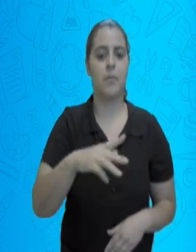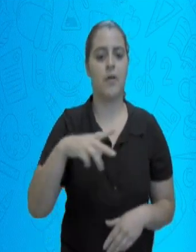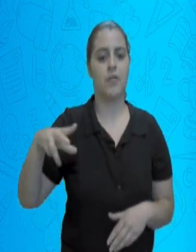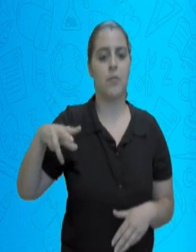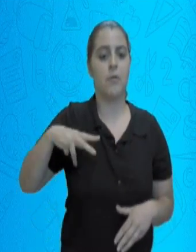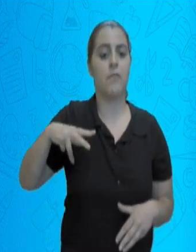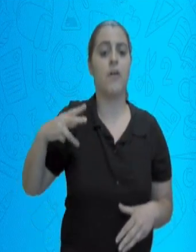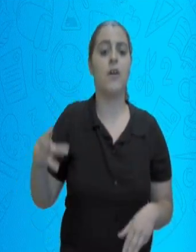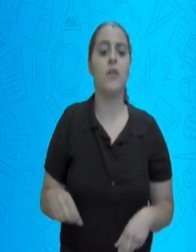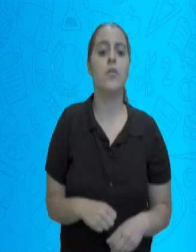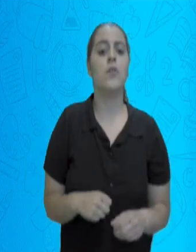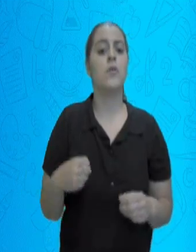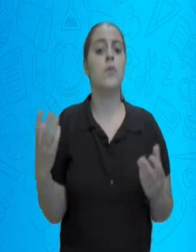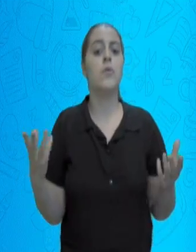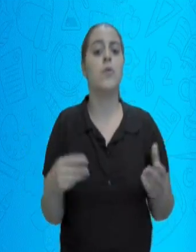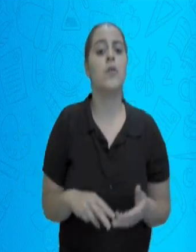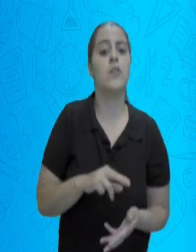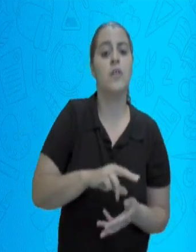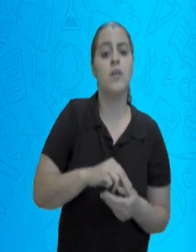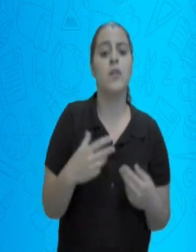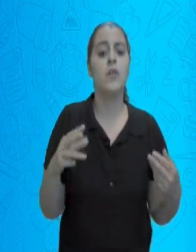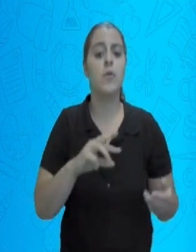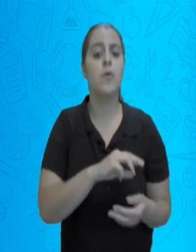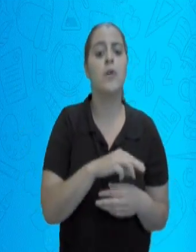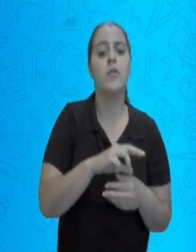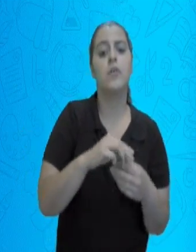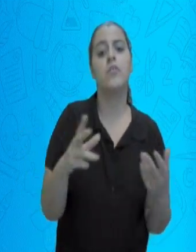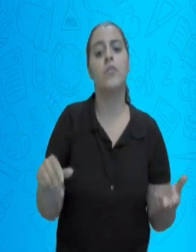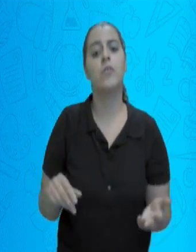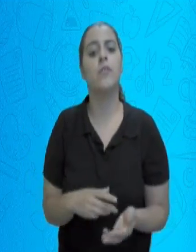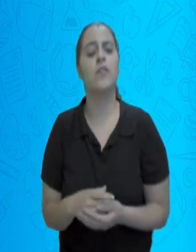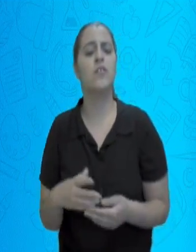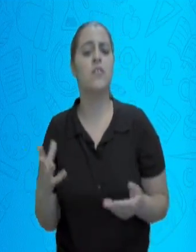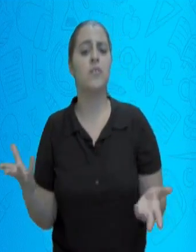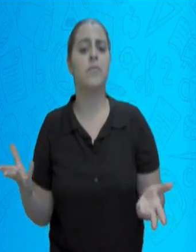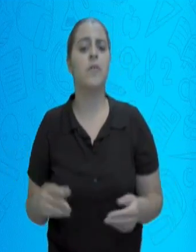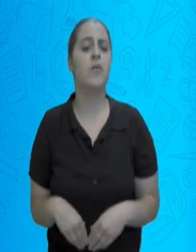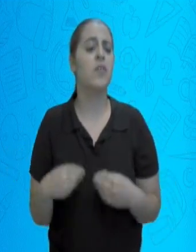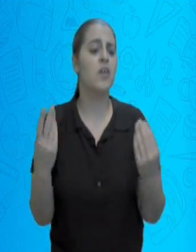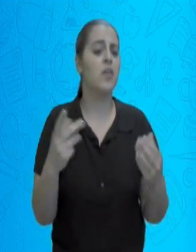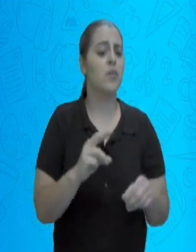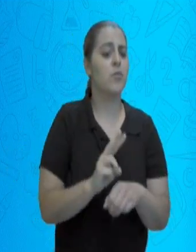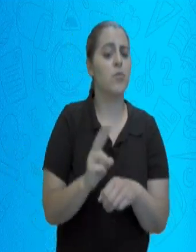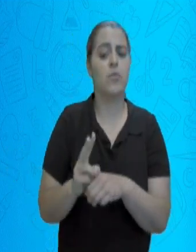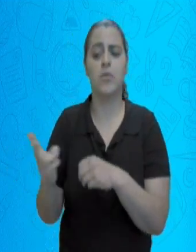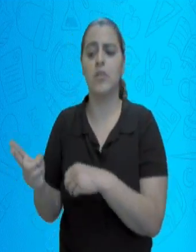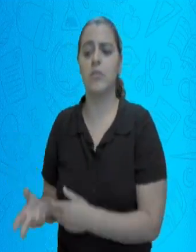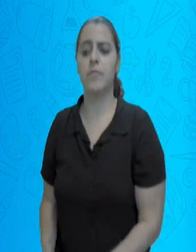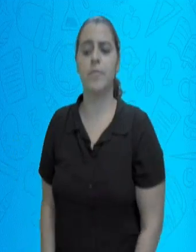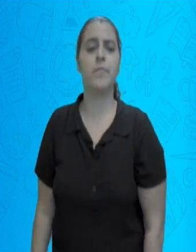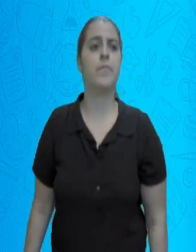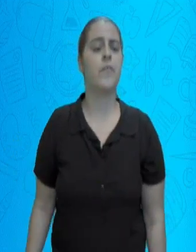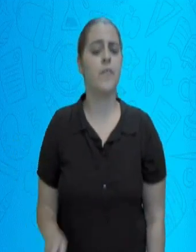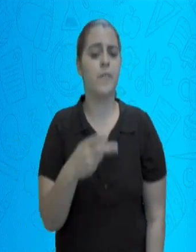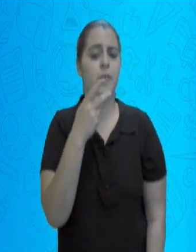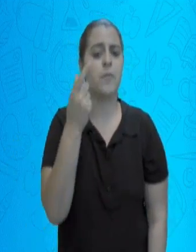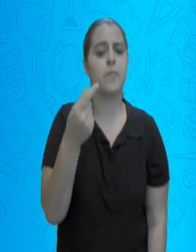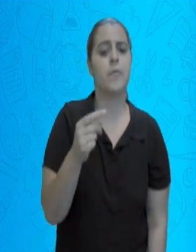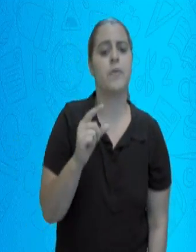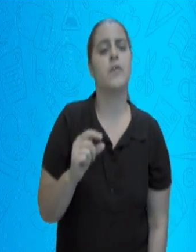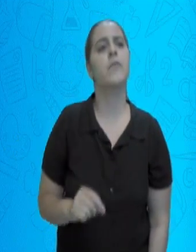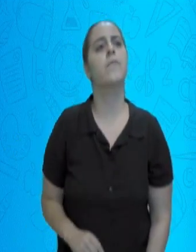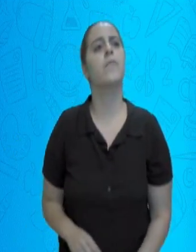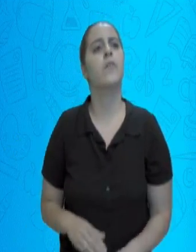que significa? Como diferenciá-los? Quem cuida de quem? Vamos falar um pouquinho agora. Olha